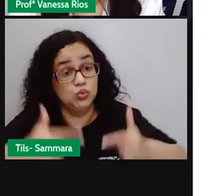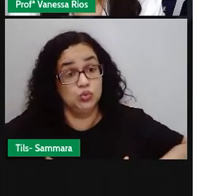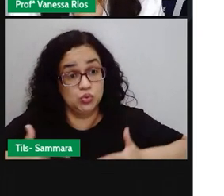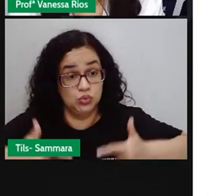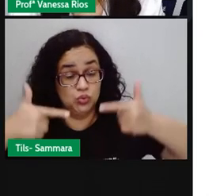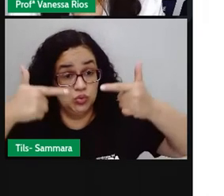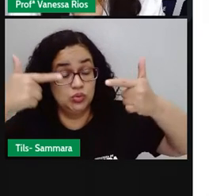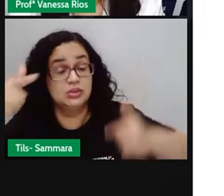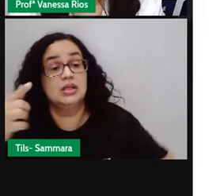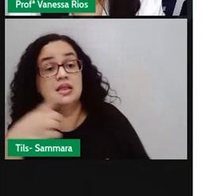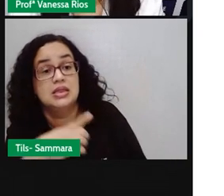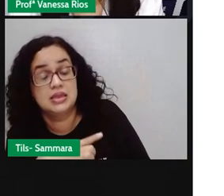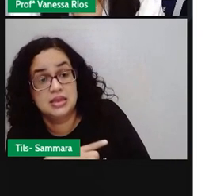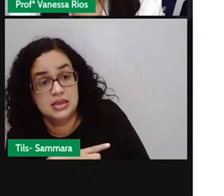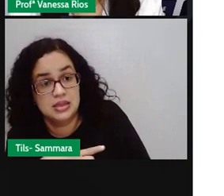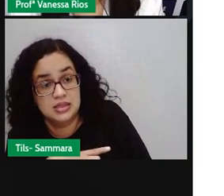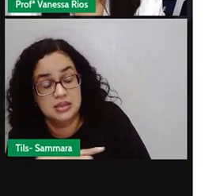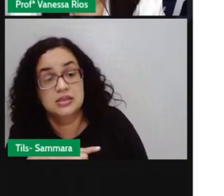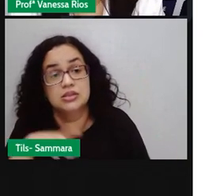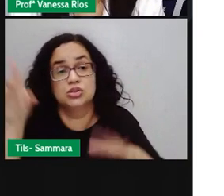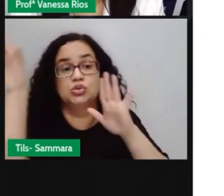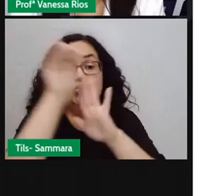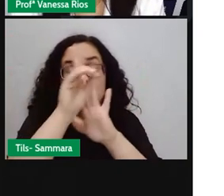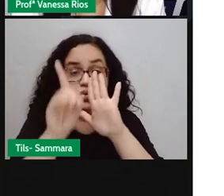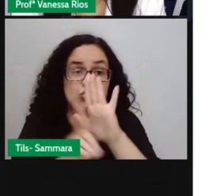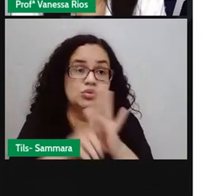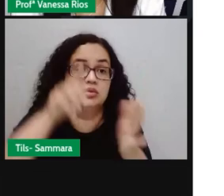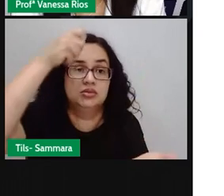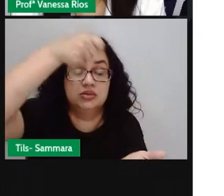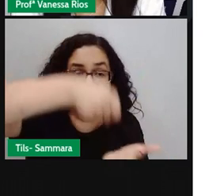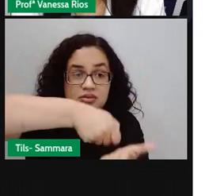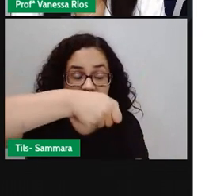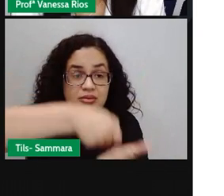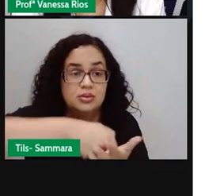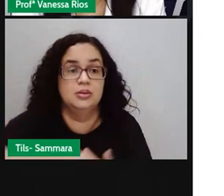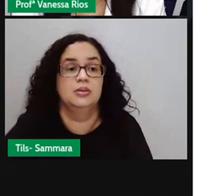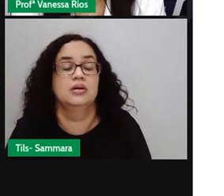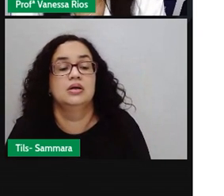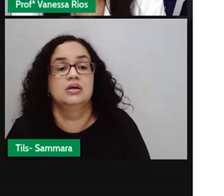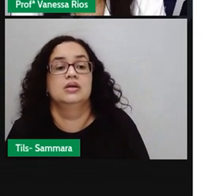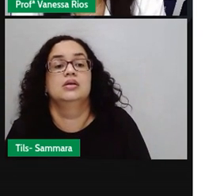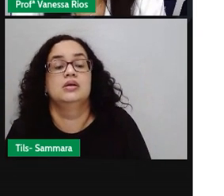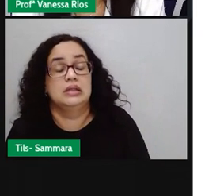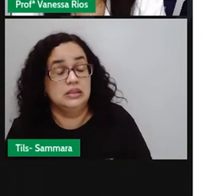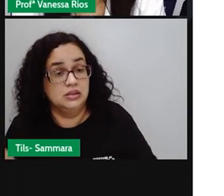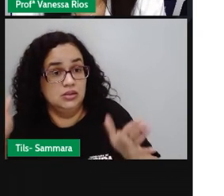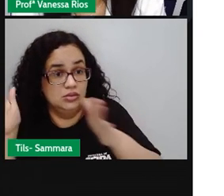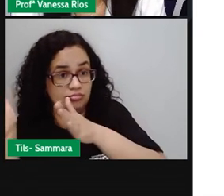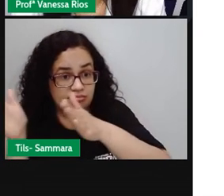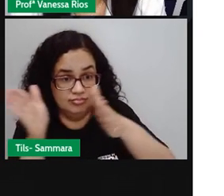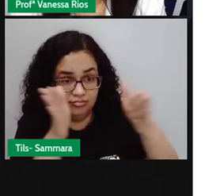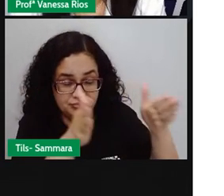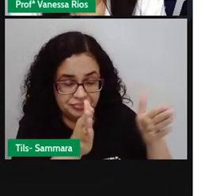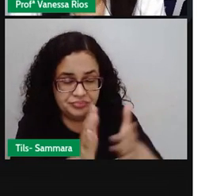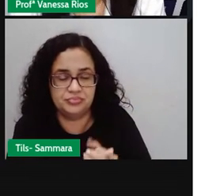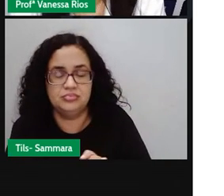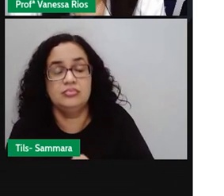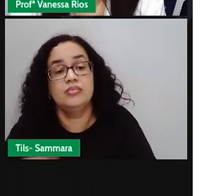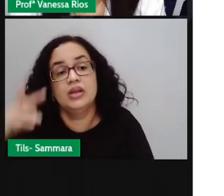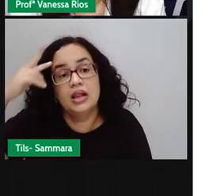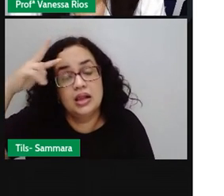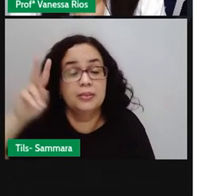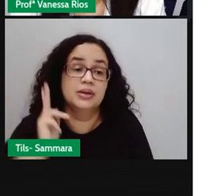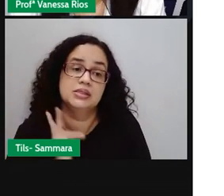que ocorreram para que esses direitos e deveres eles fossem criados, restabelecidos, né? E